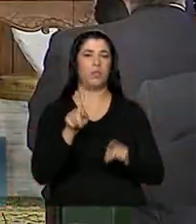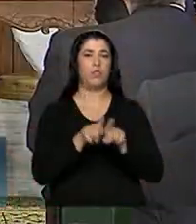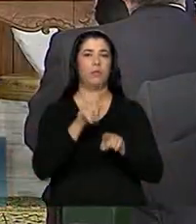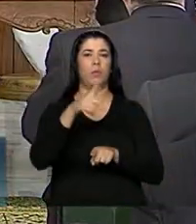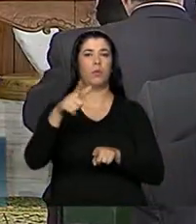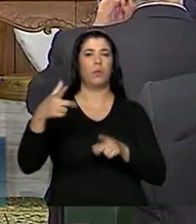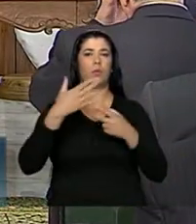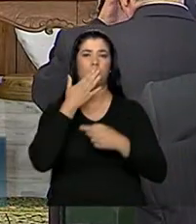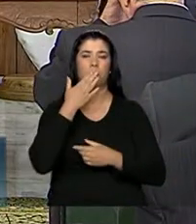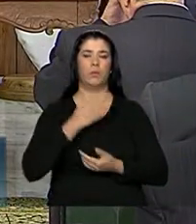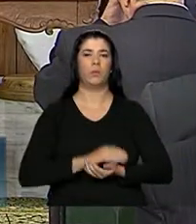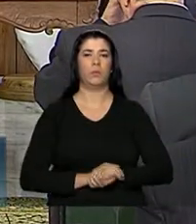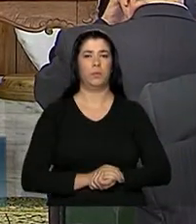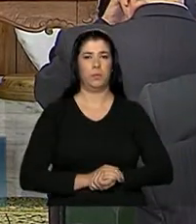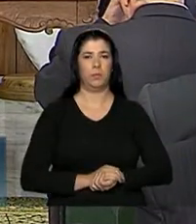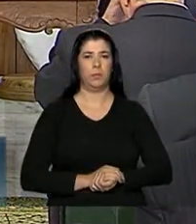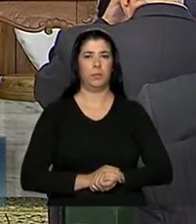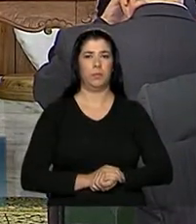entre outras.